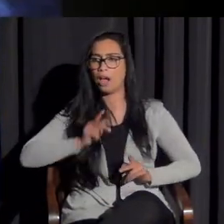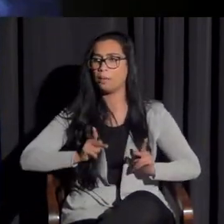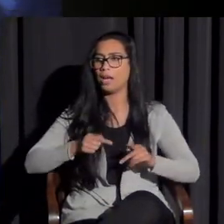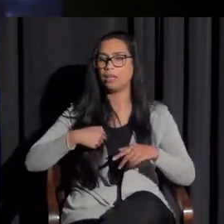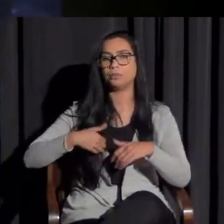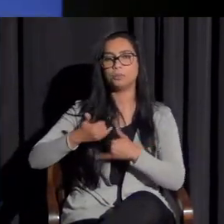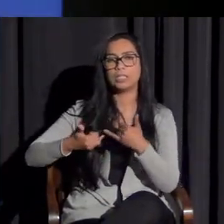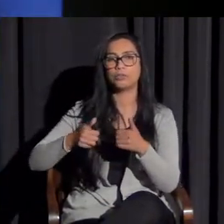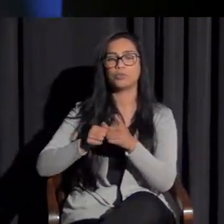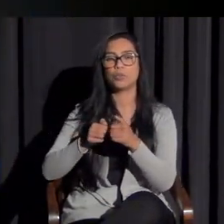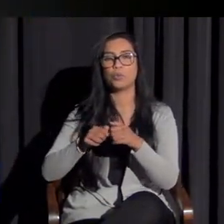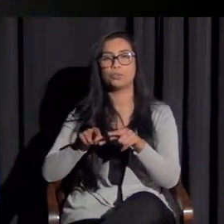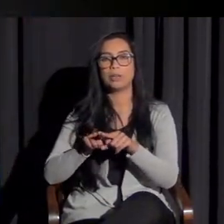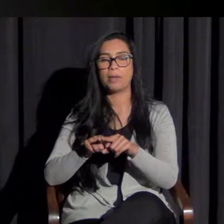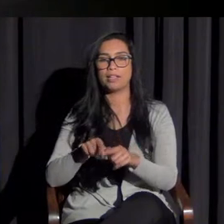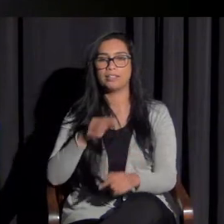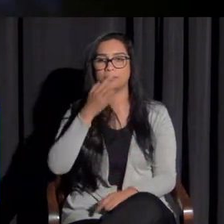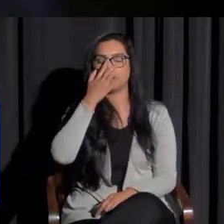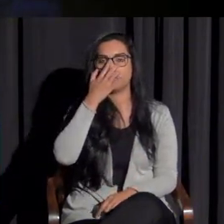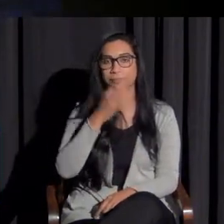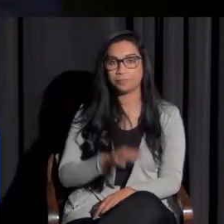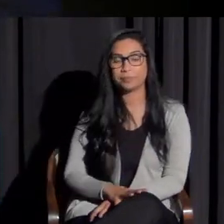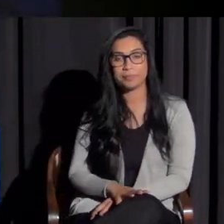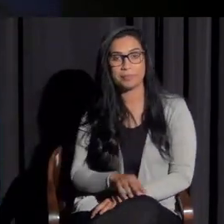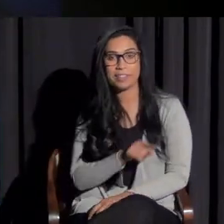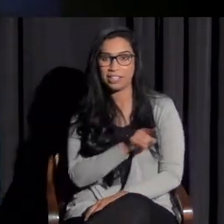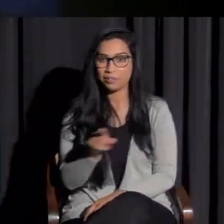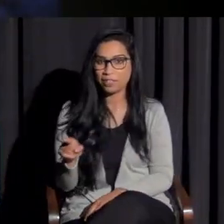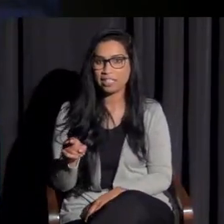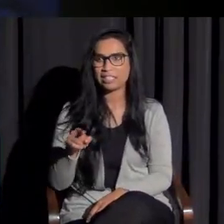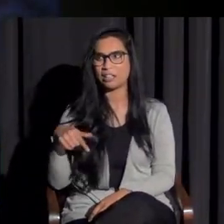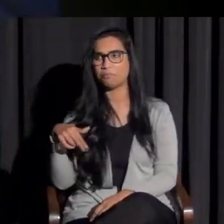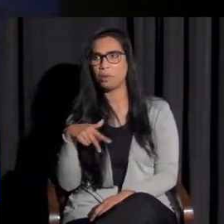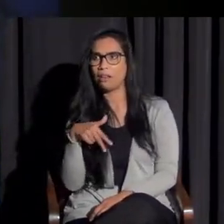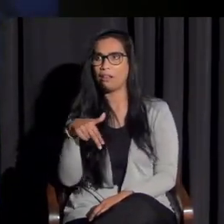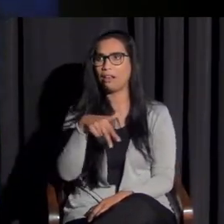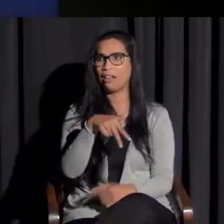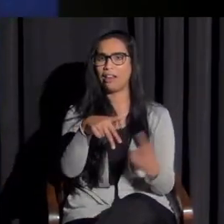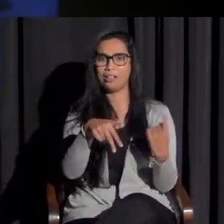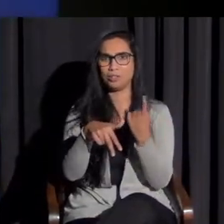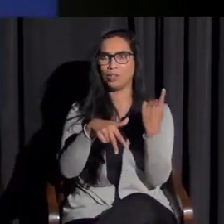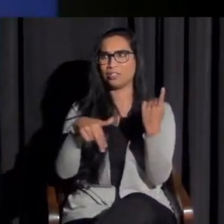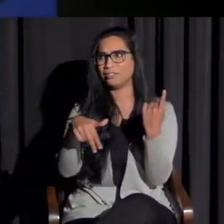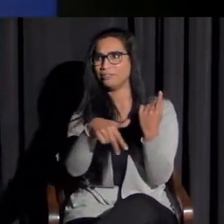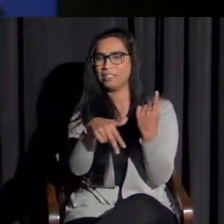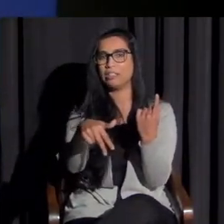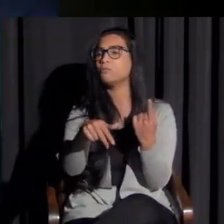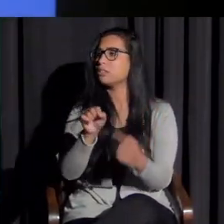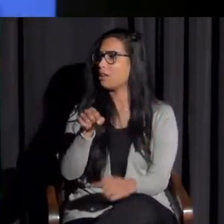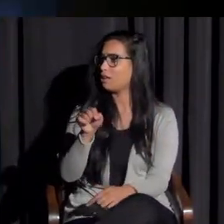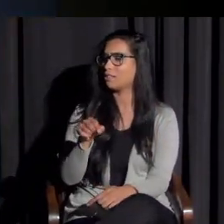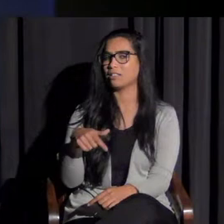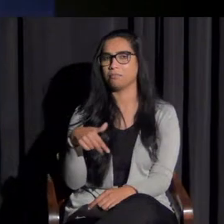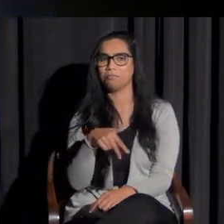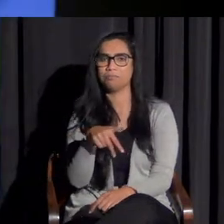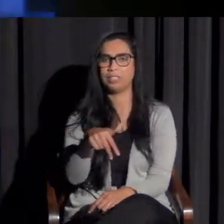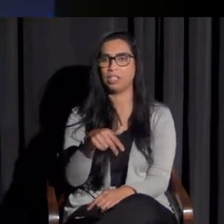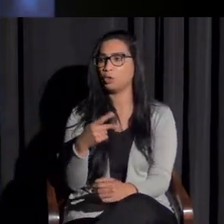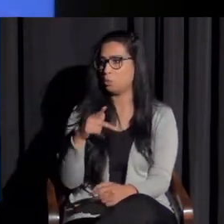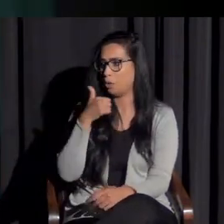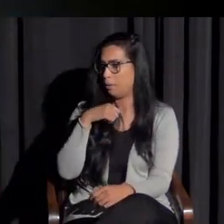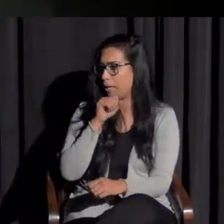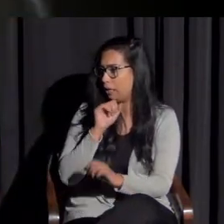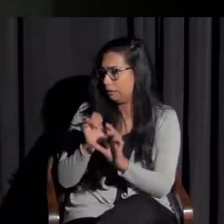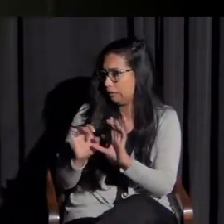meu irmão, porque ele joga bala ali e escolhe a nós. E vocês andam sozinhos aqui pela ocupação? Eu ando. Anda? Eu não. E a mãe eu deixa? Meu irmão. E seu irmão